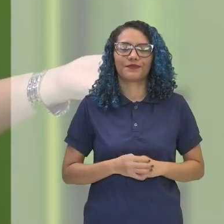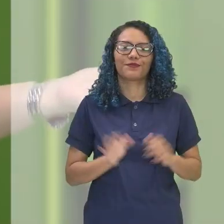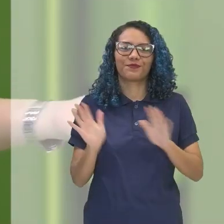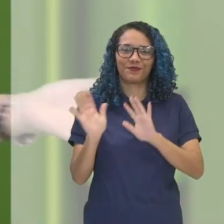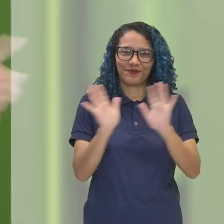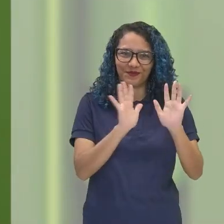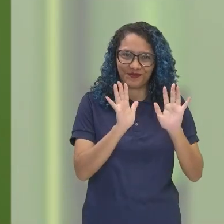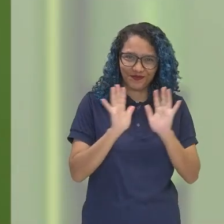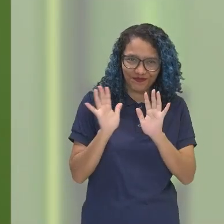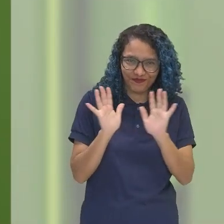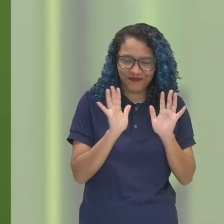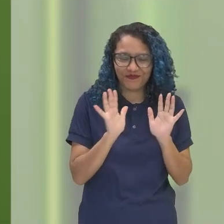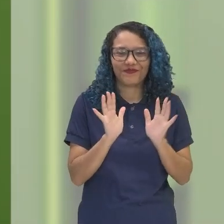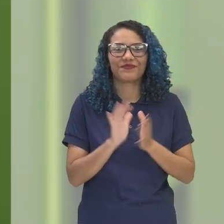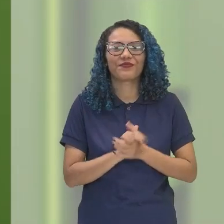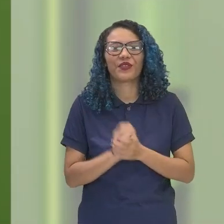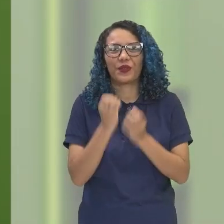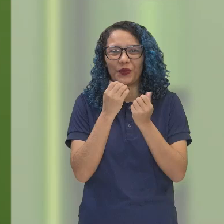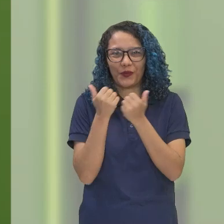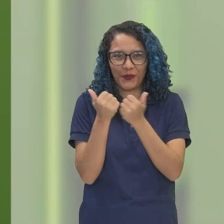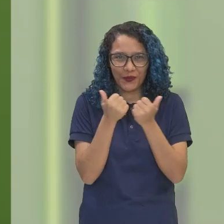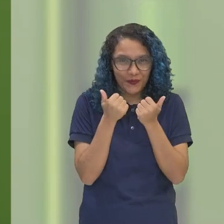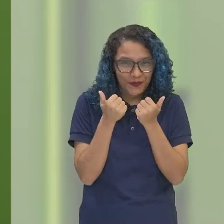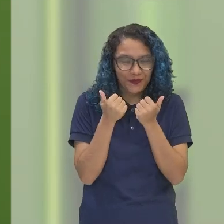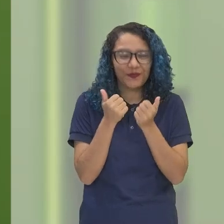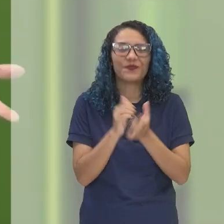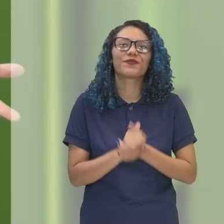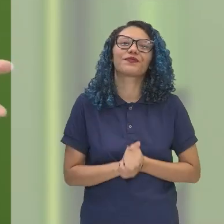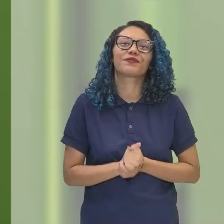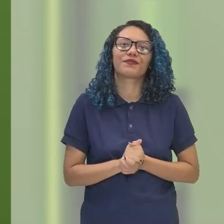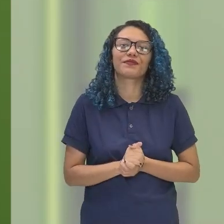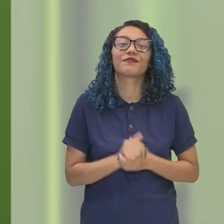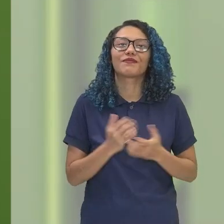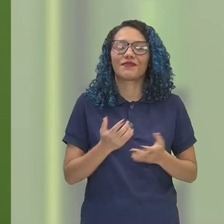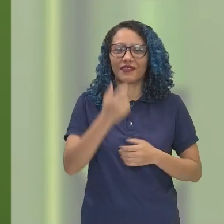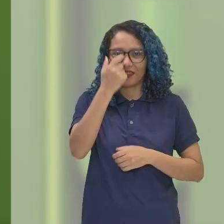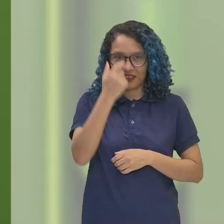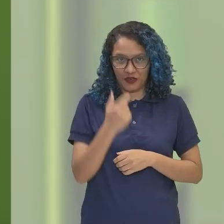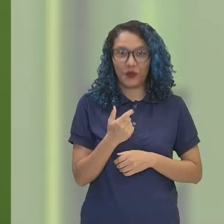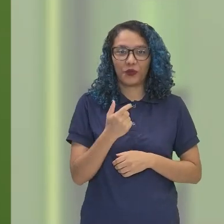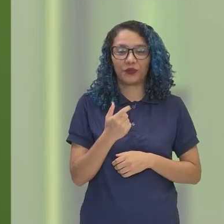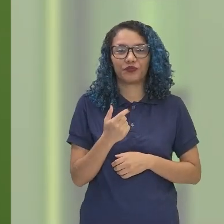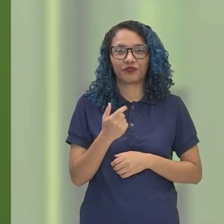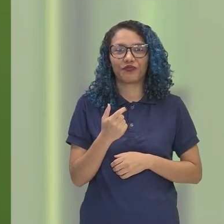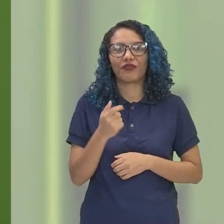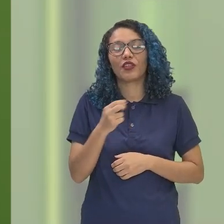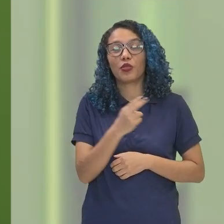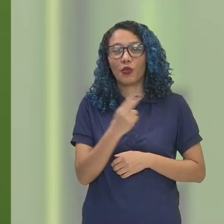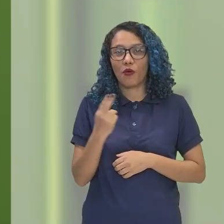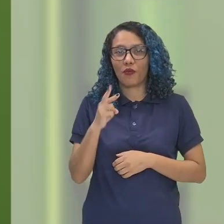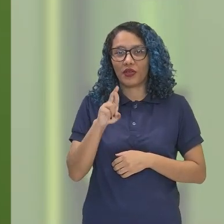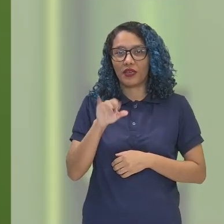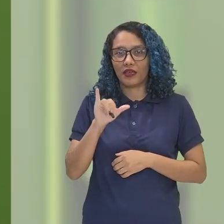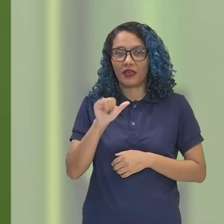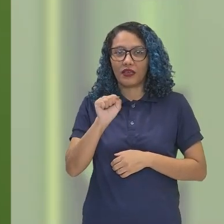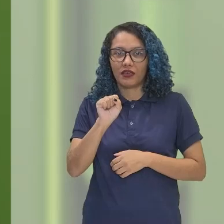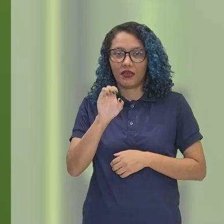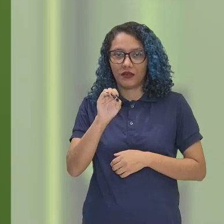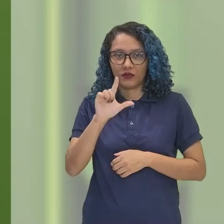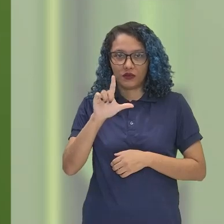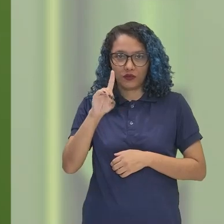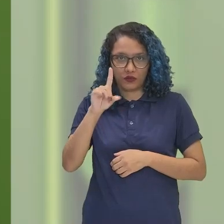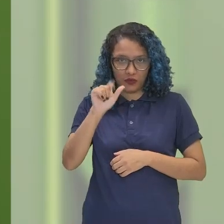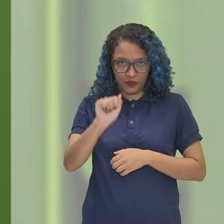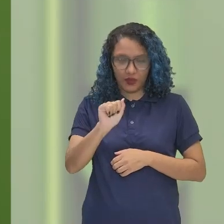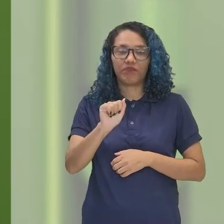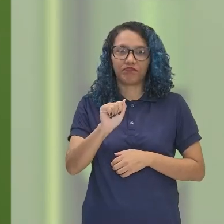Olá, meus queridos, tudo bem com vocês? Eu me chamo Risolda Farias